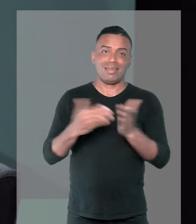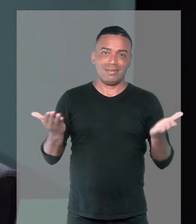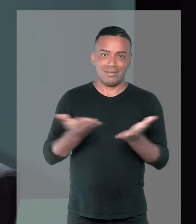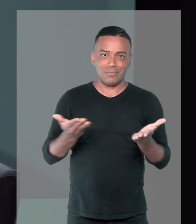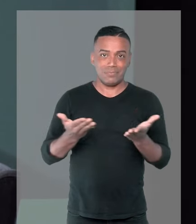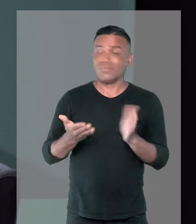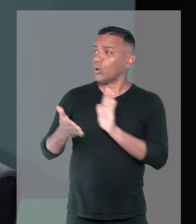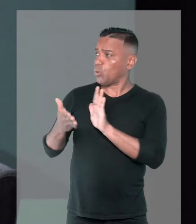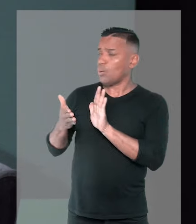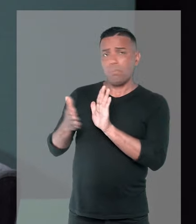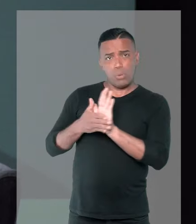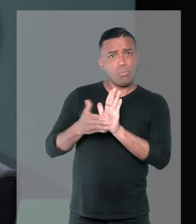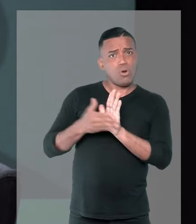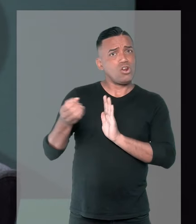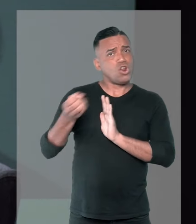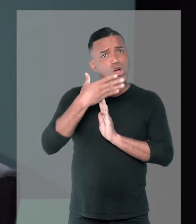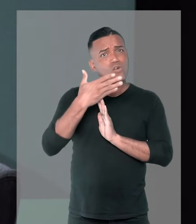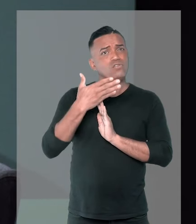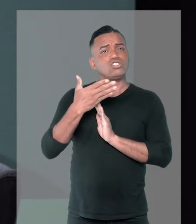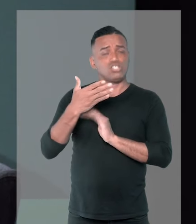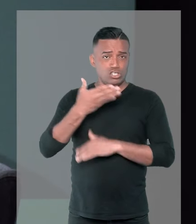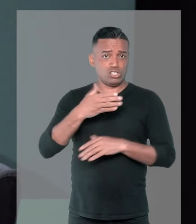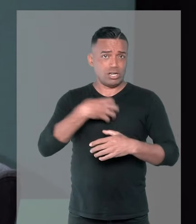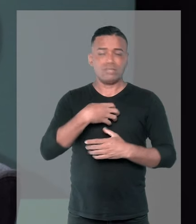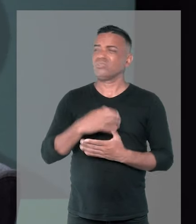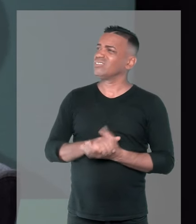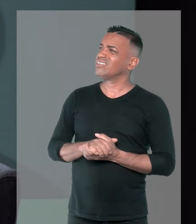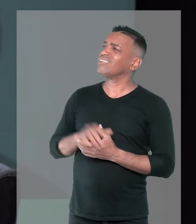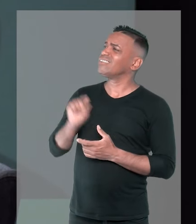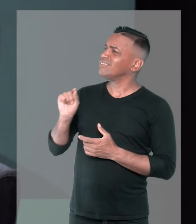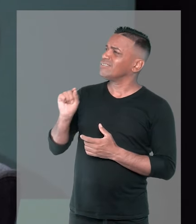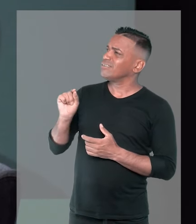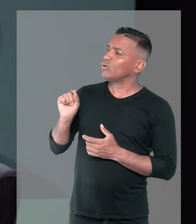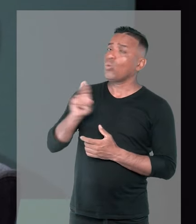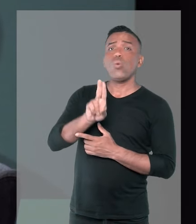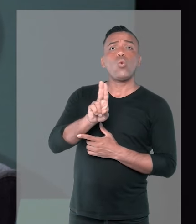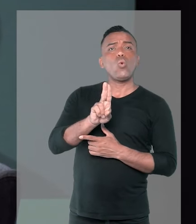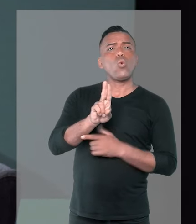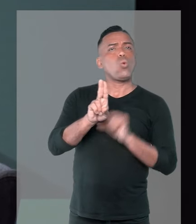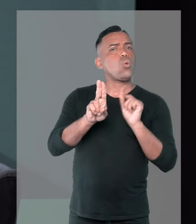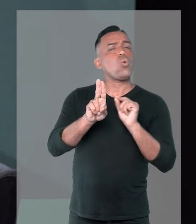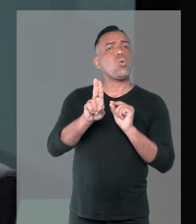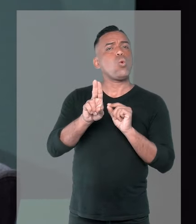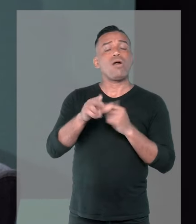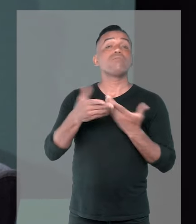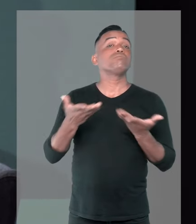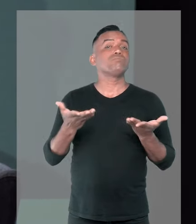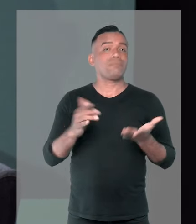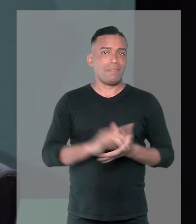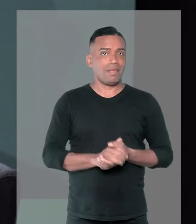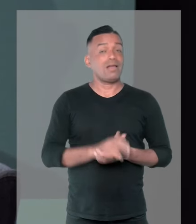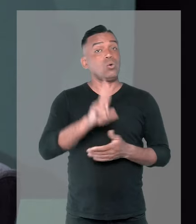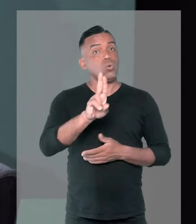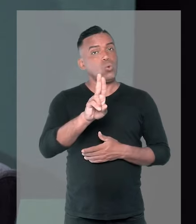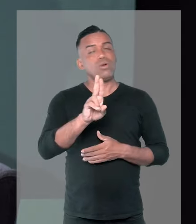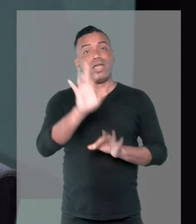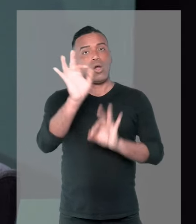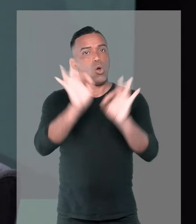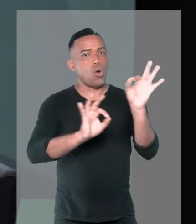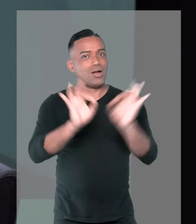propõe uma nova forma de fazer marketing o u você não falou o que é como é o u o desenhar